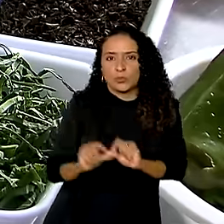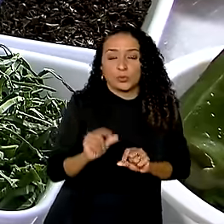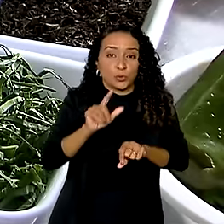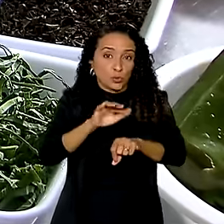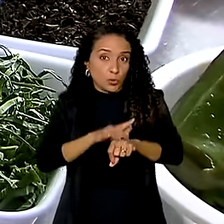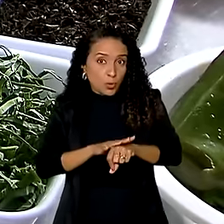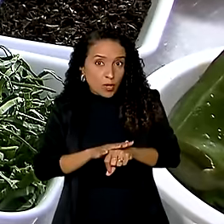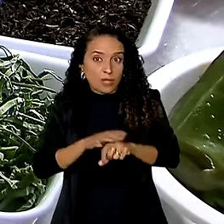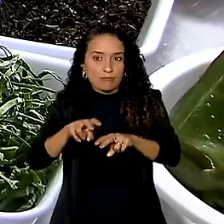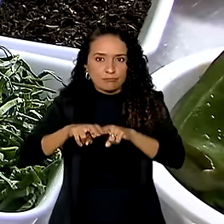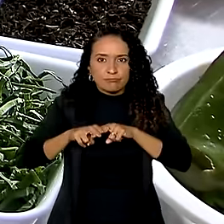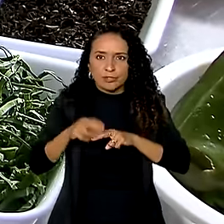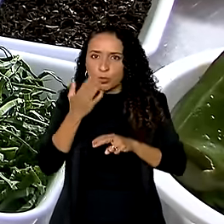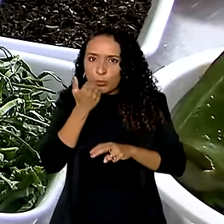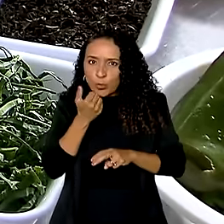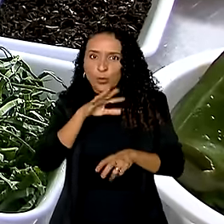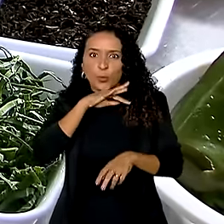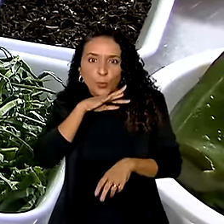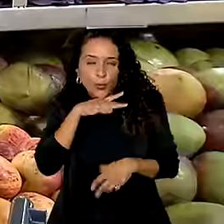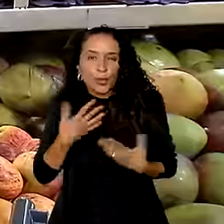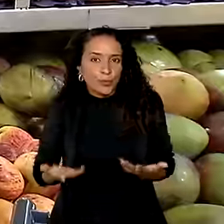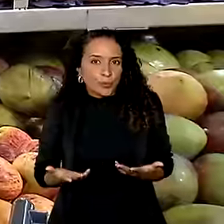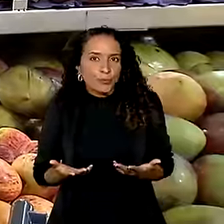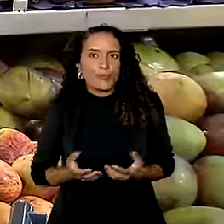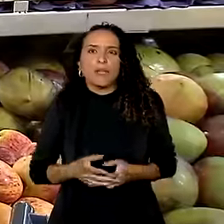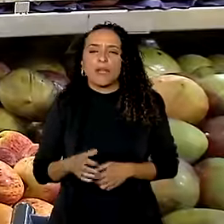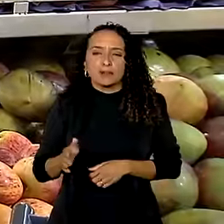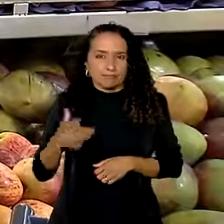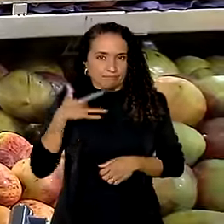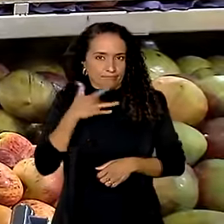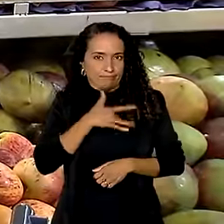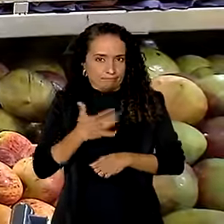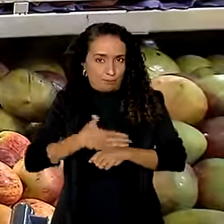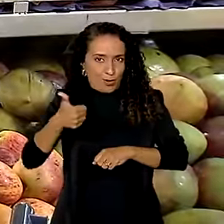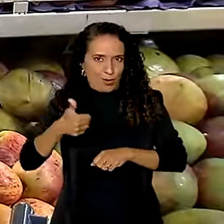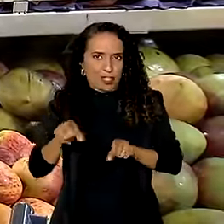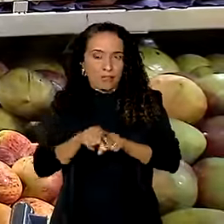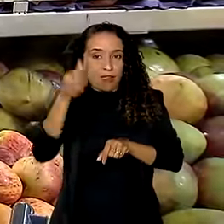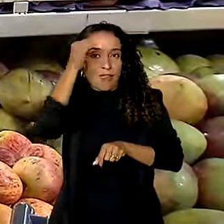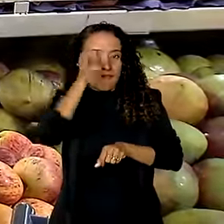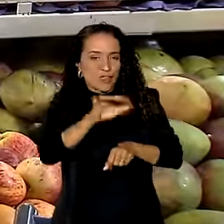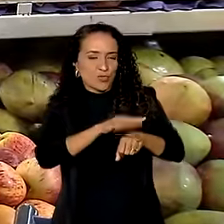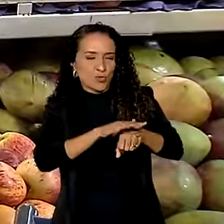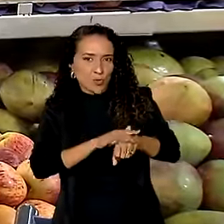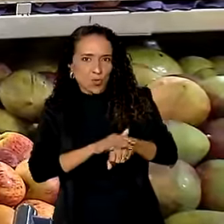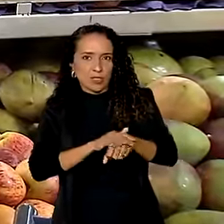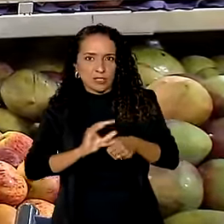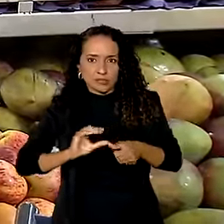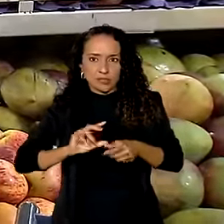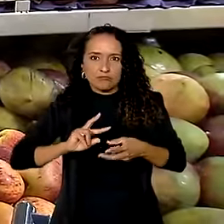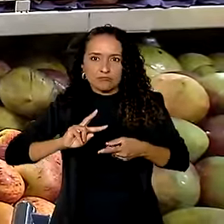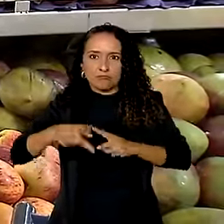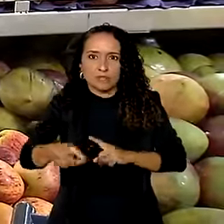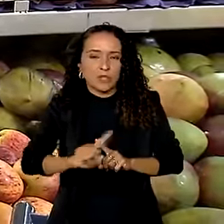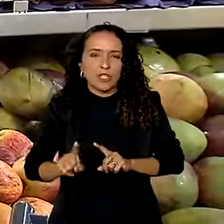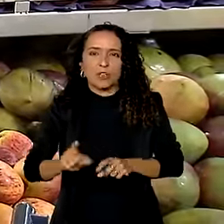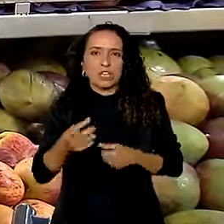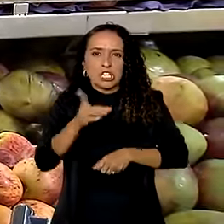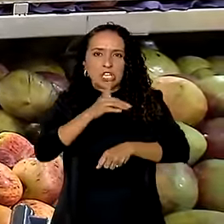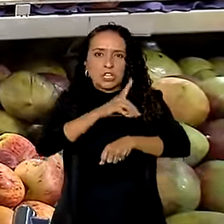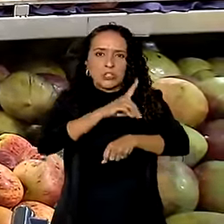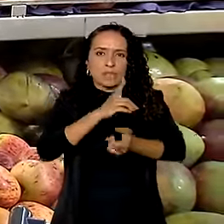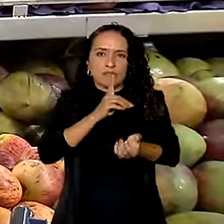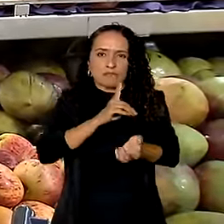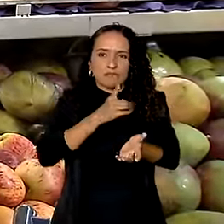doenças decorrentes da má alimentação. Melhora a saúde, previne as doenças crônicas não transmissíveis, que são diabetes,